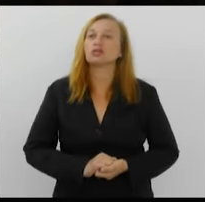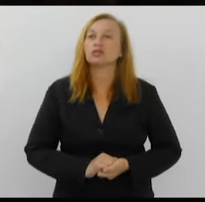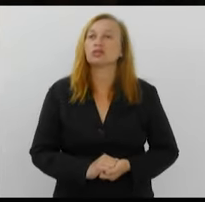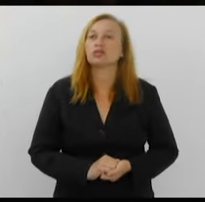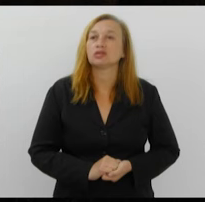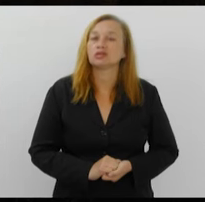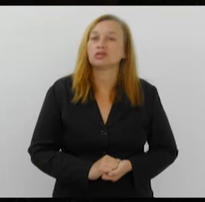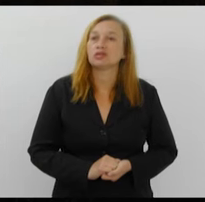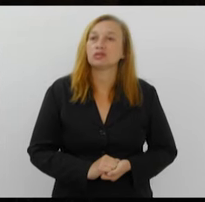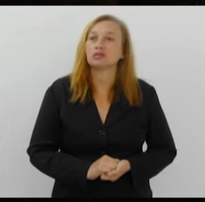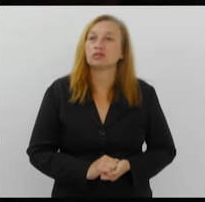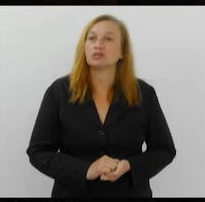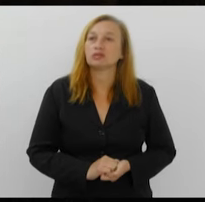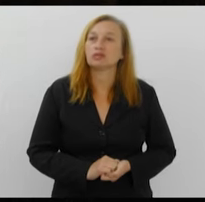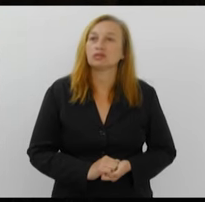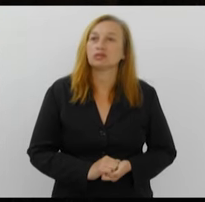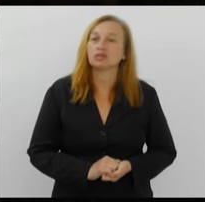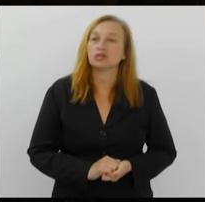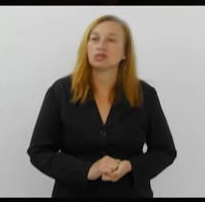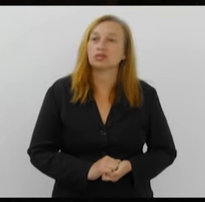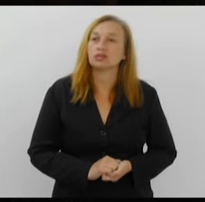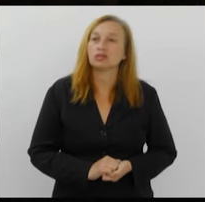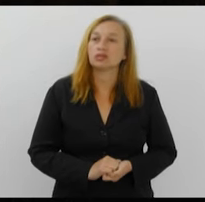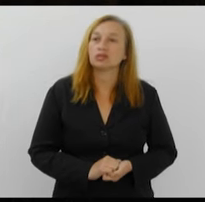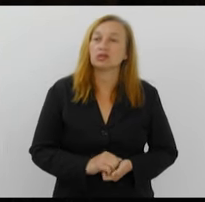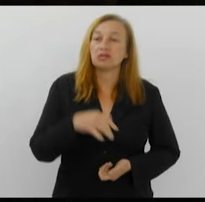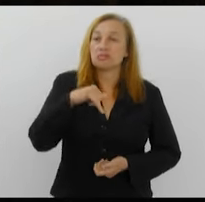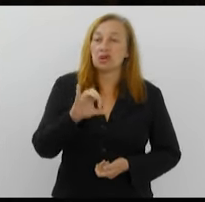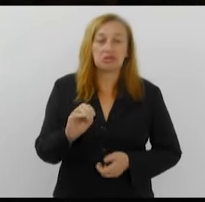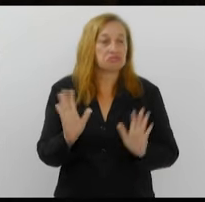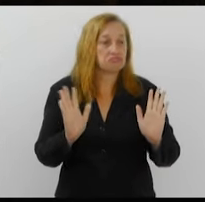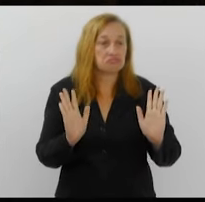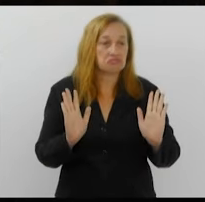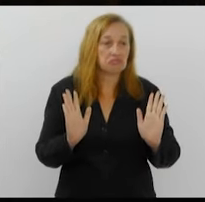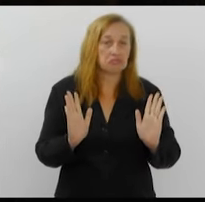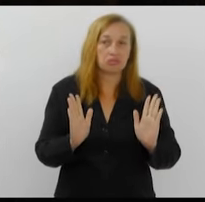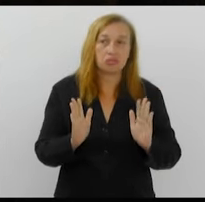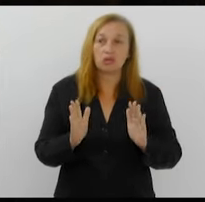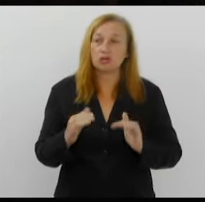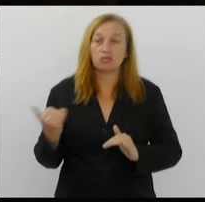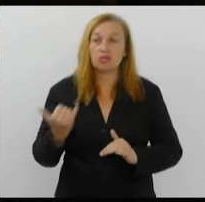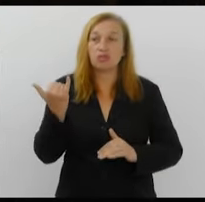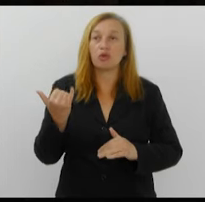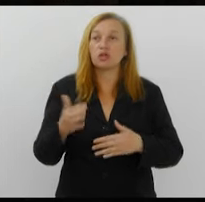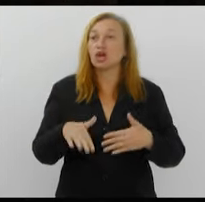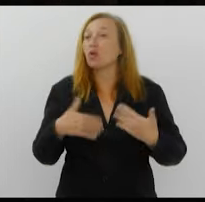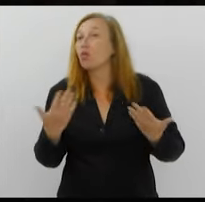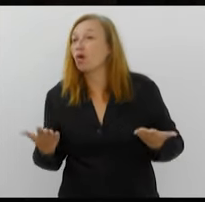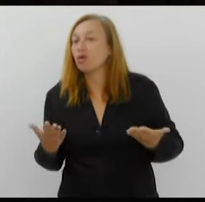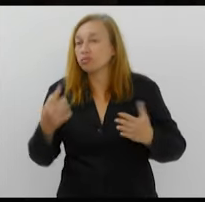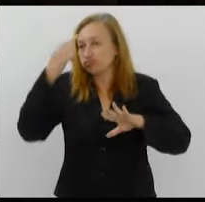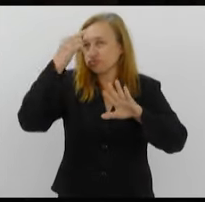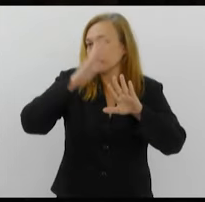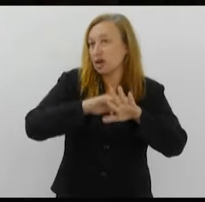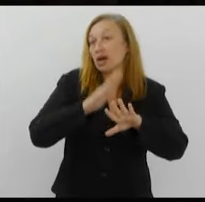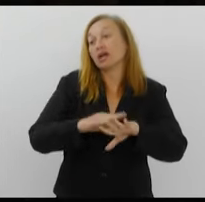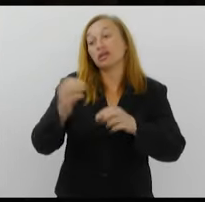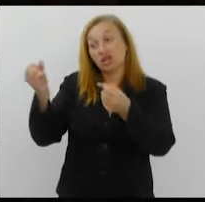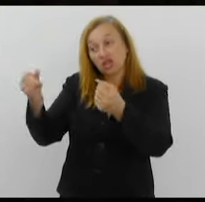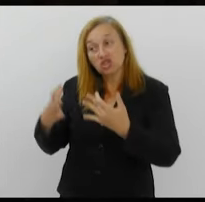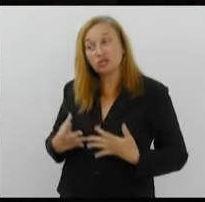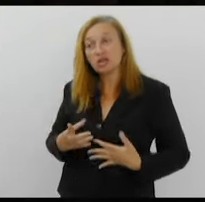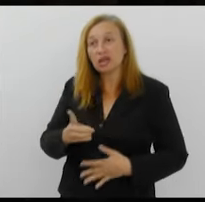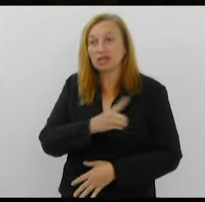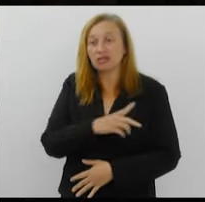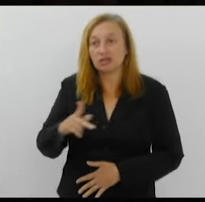campo do meio, seja lá qual for a diretriz ideológica. Ela tem que vir aqui explicar, porque explicando essa casa